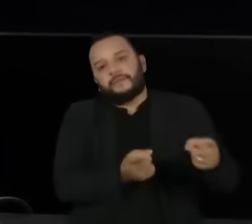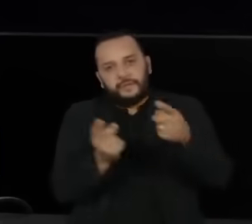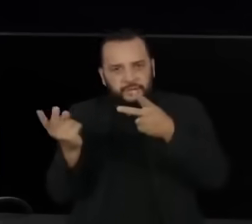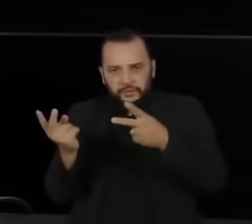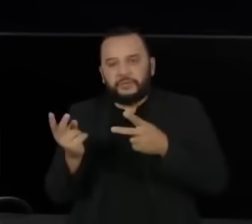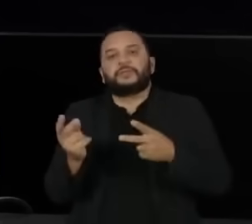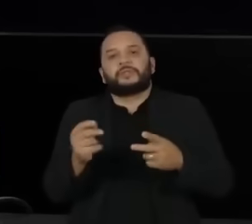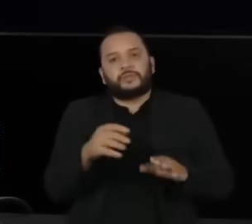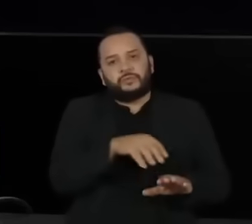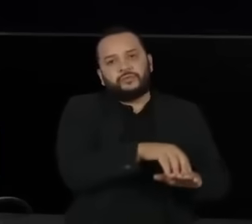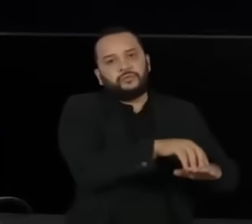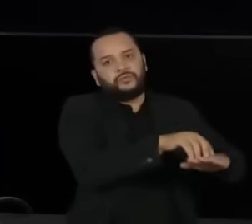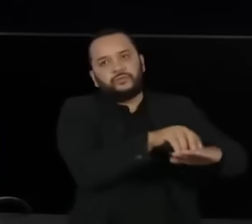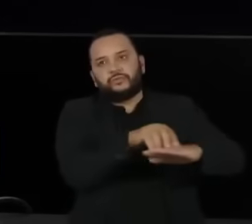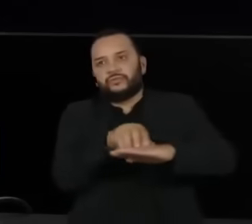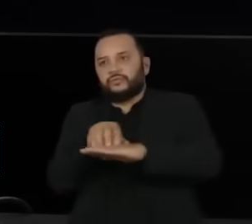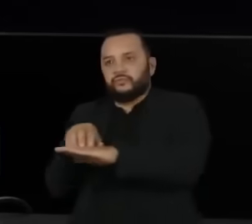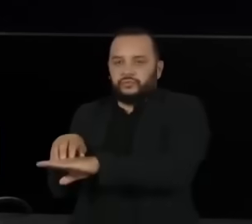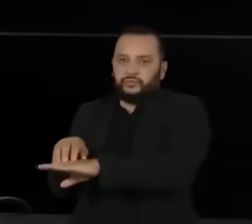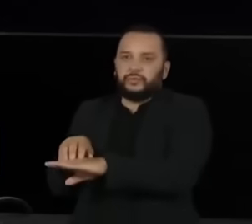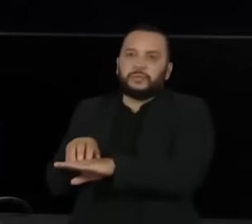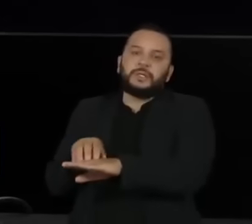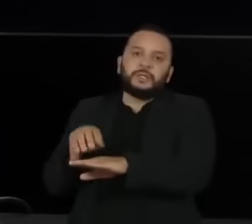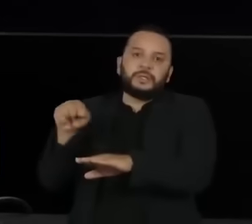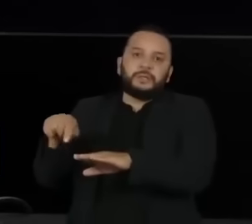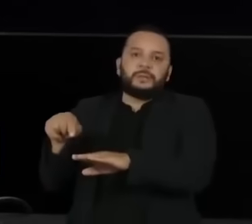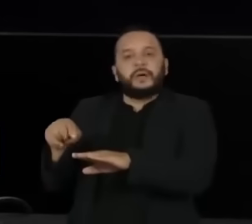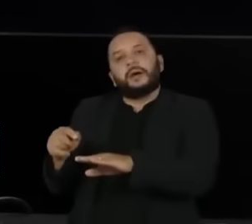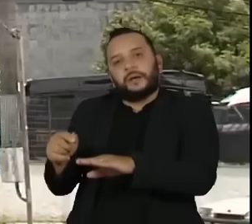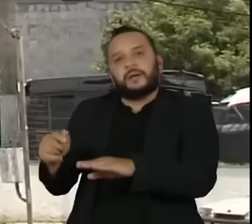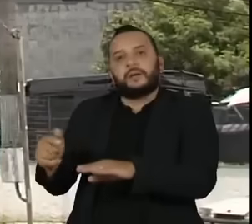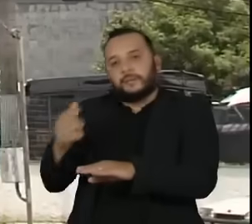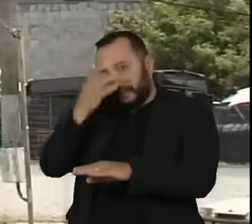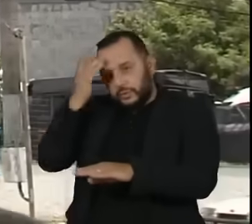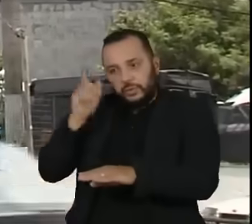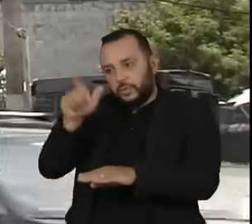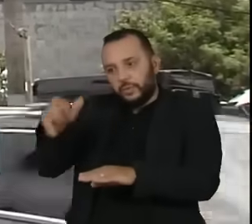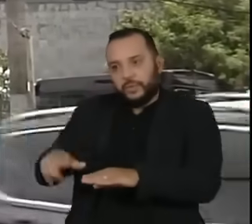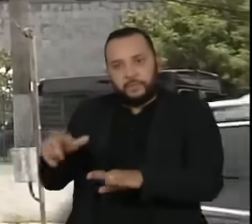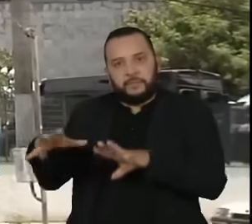produto químico era entregue para terceiros.